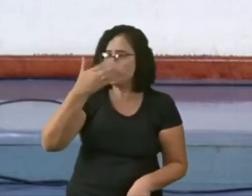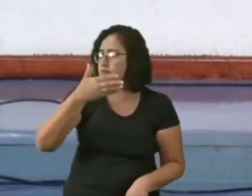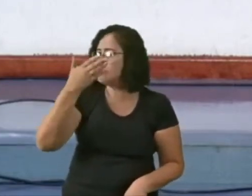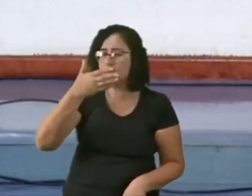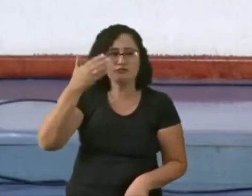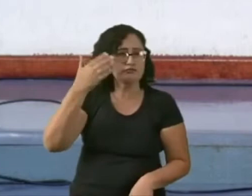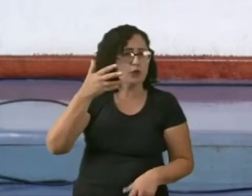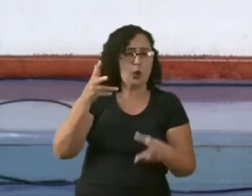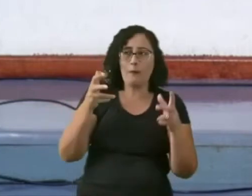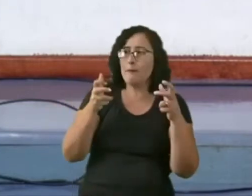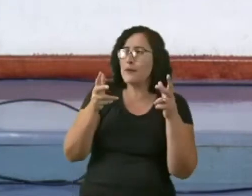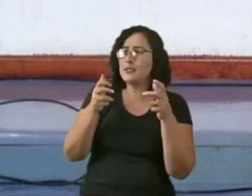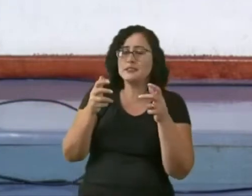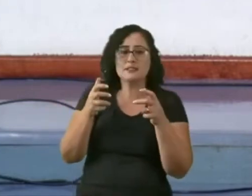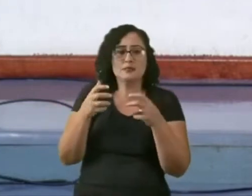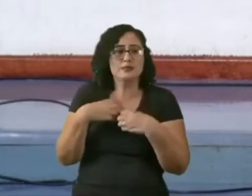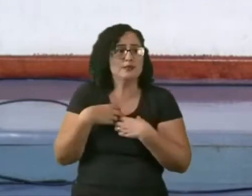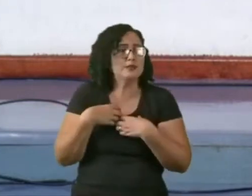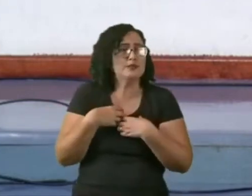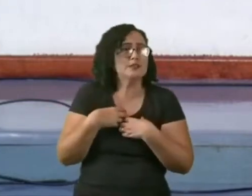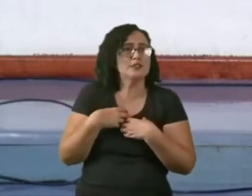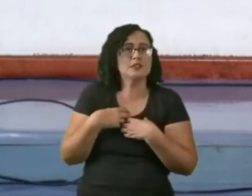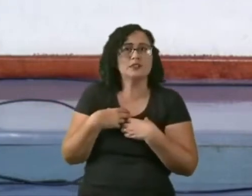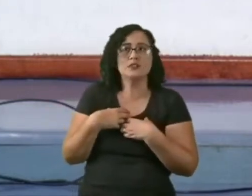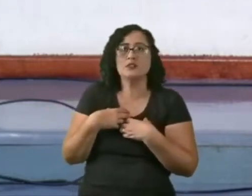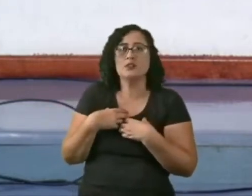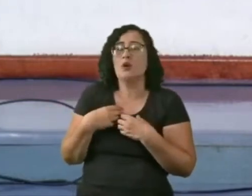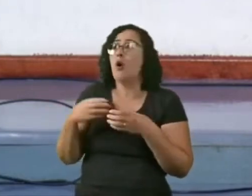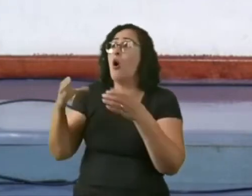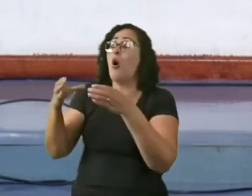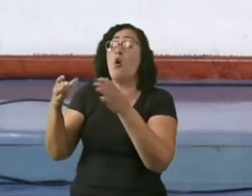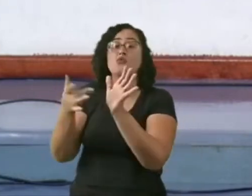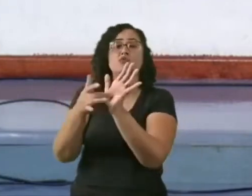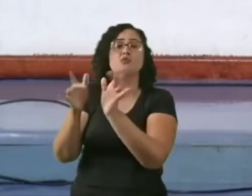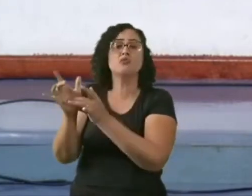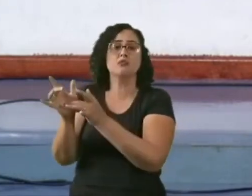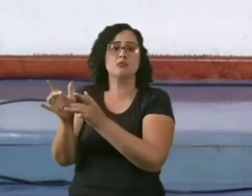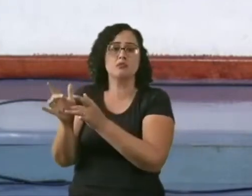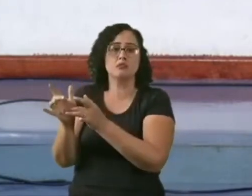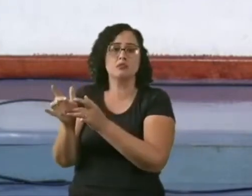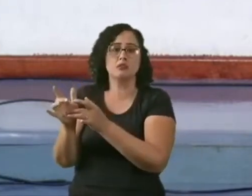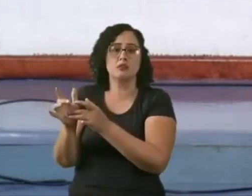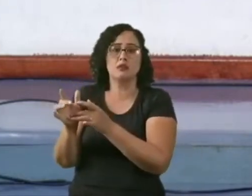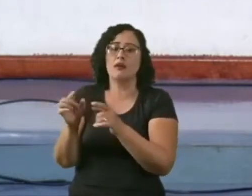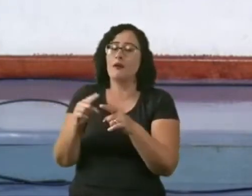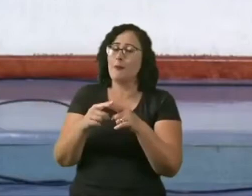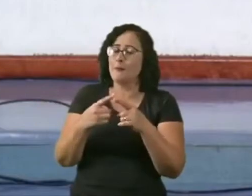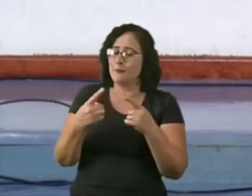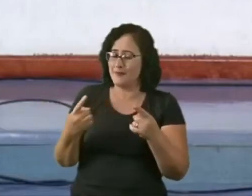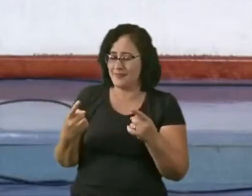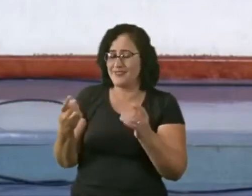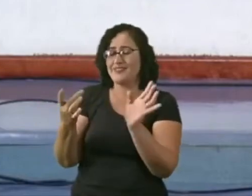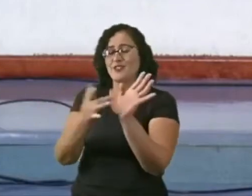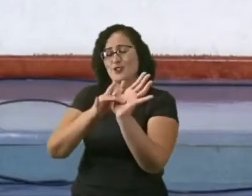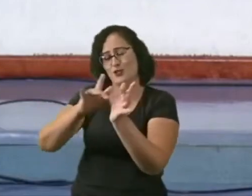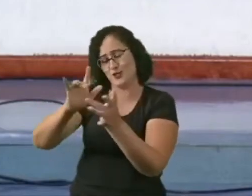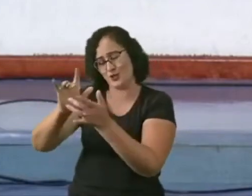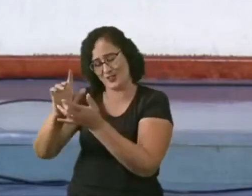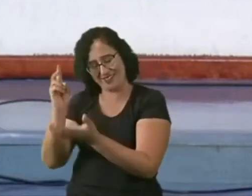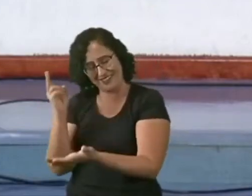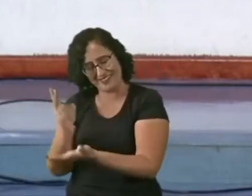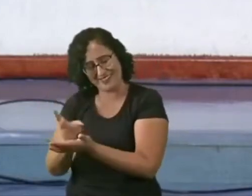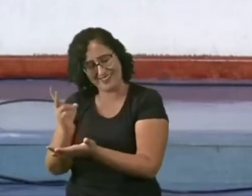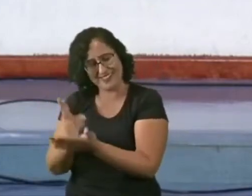antes de compreender que Jesus era o meu Salvador e meu Senhor, Ele já estava